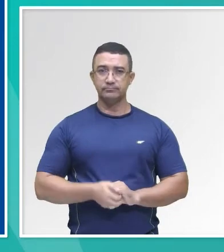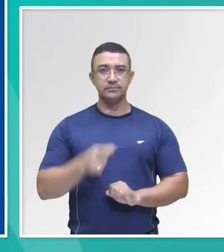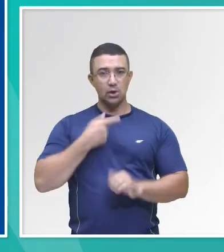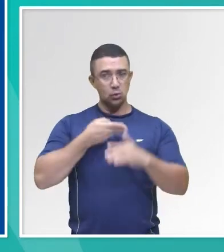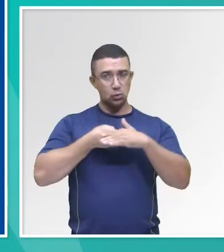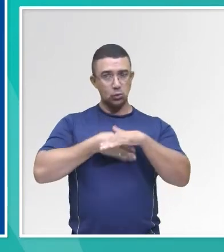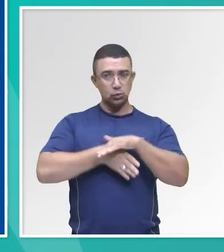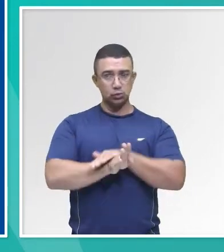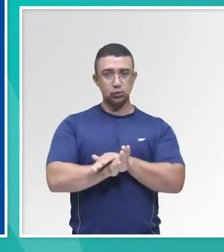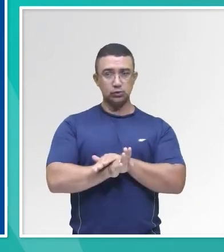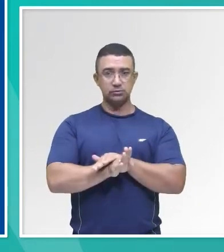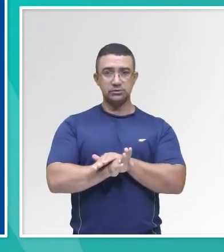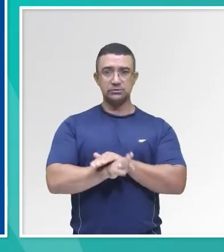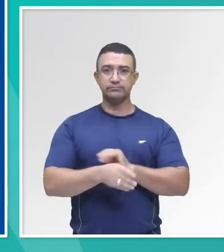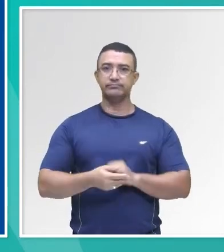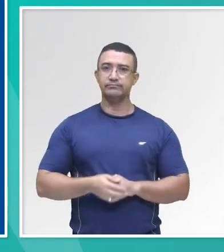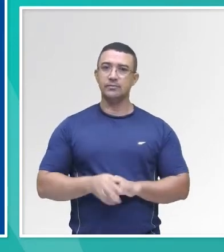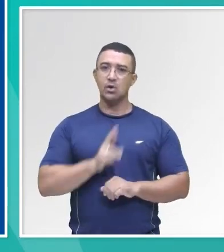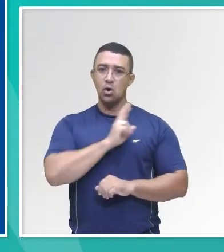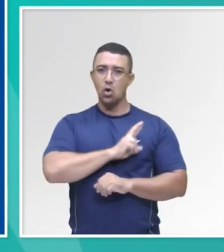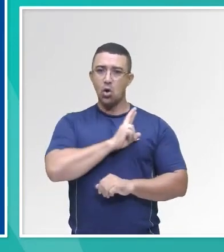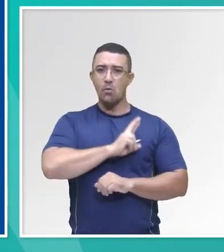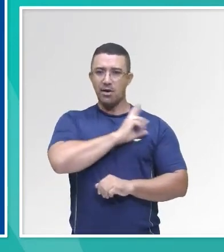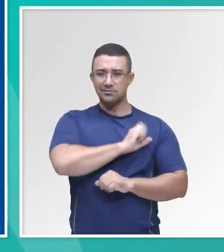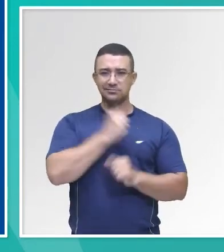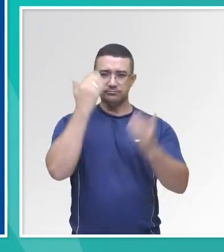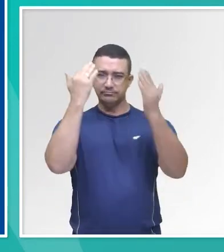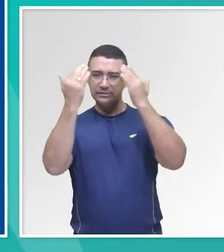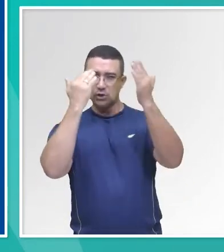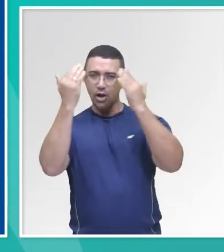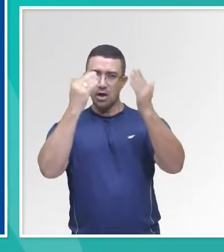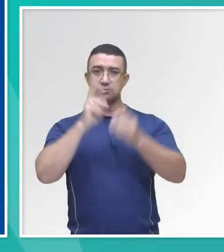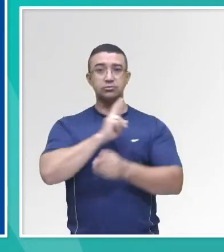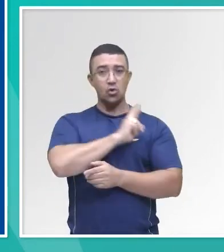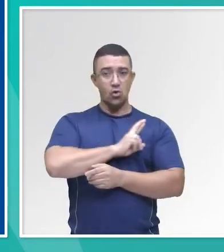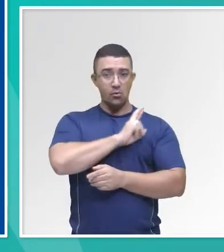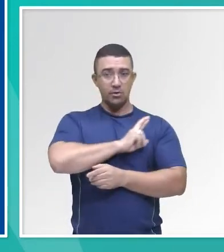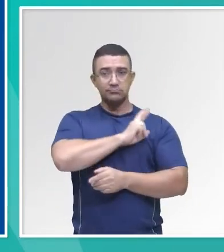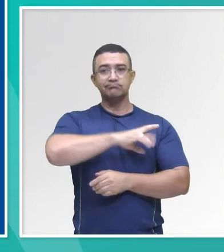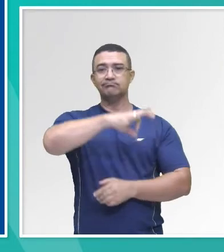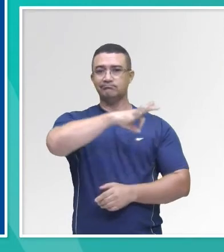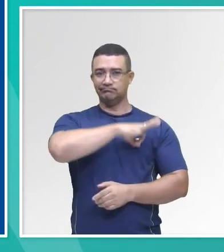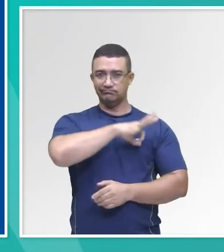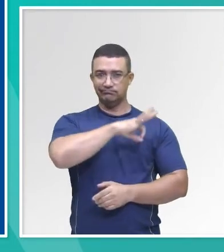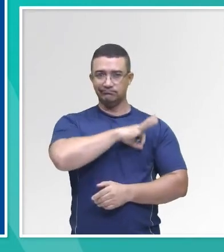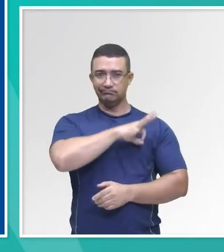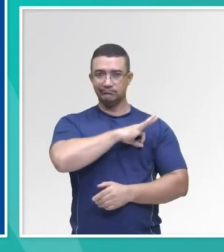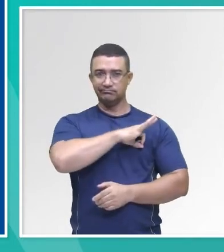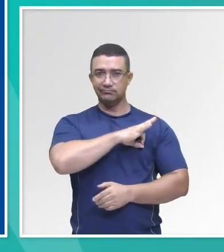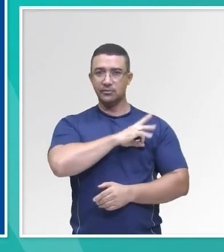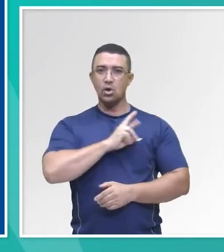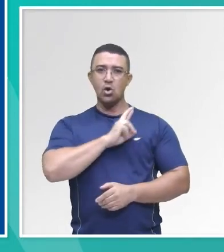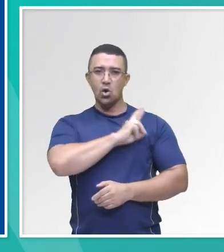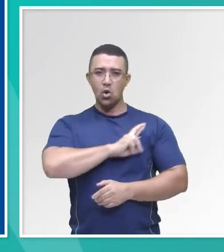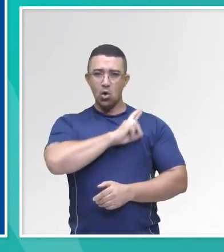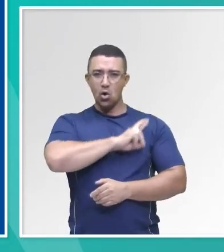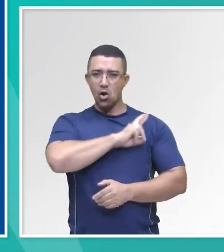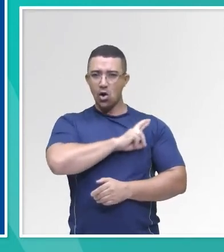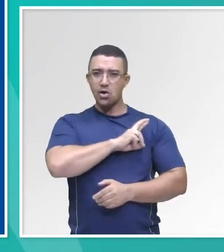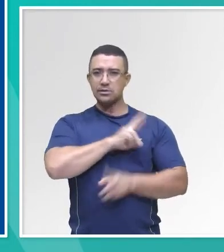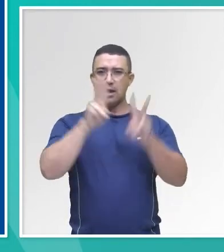costumes, um romance psicológico, romances policiais, romance